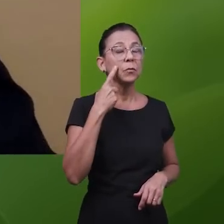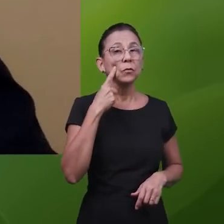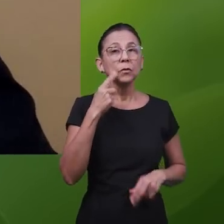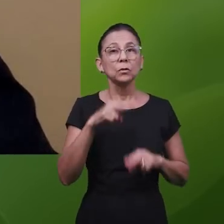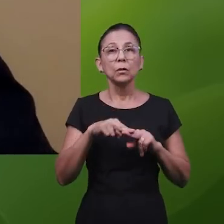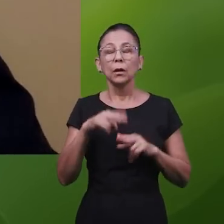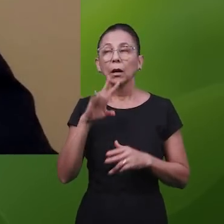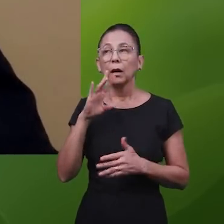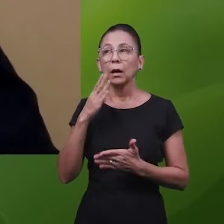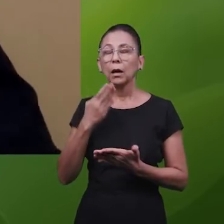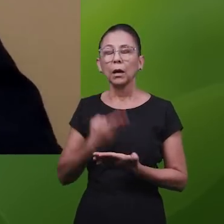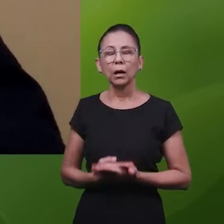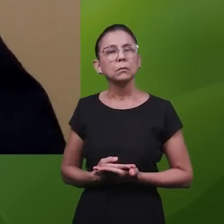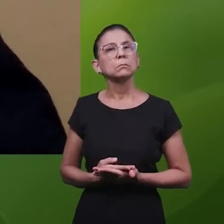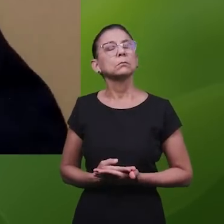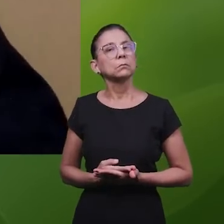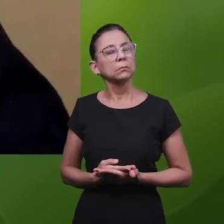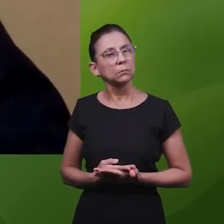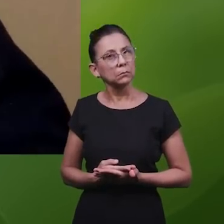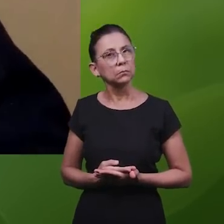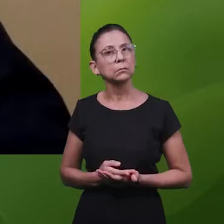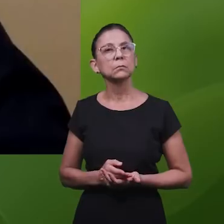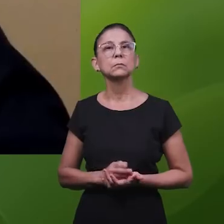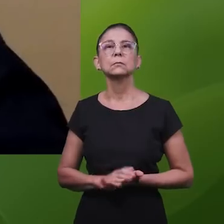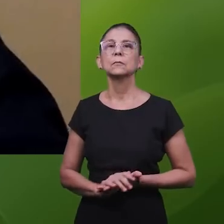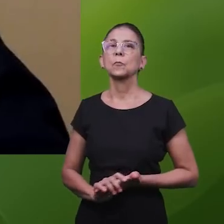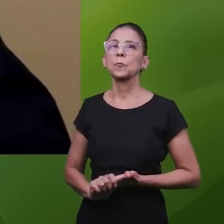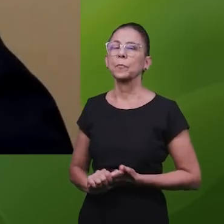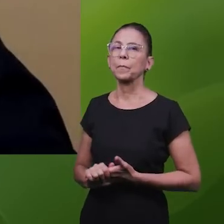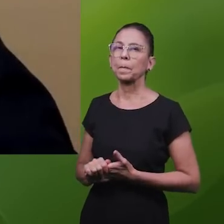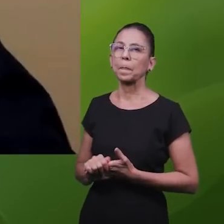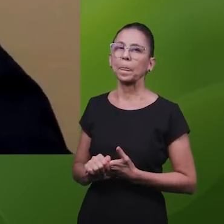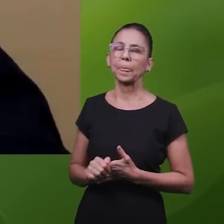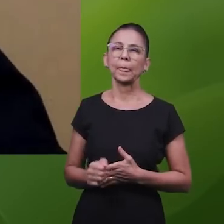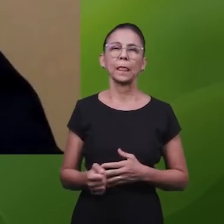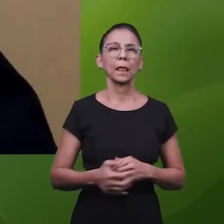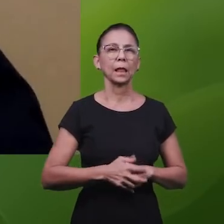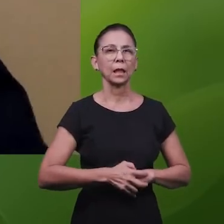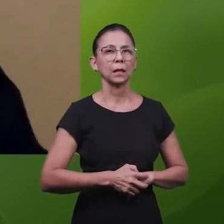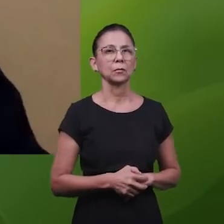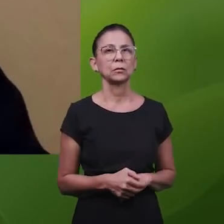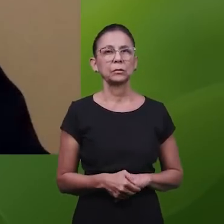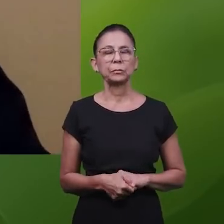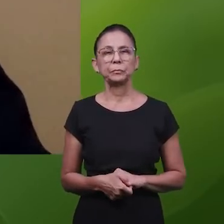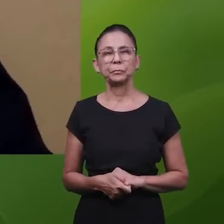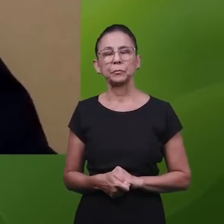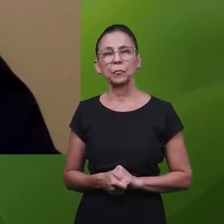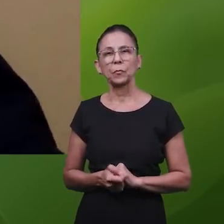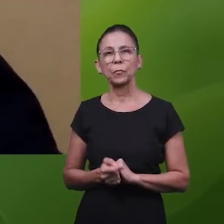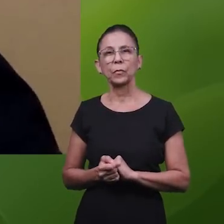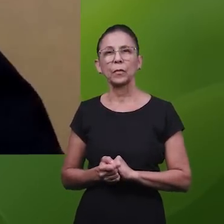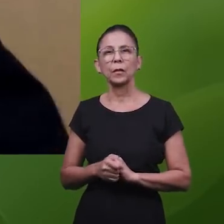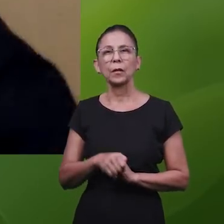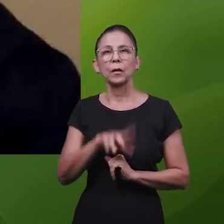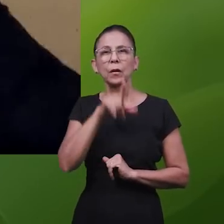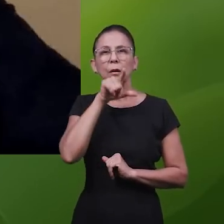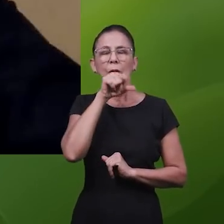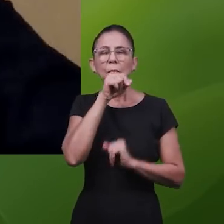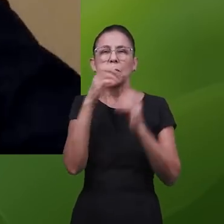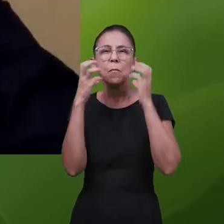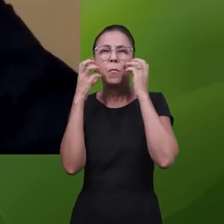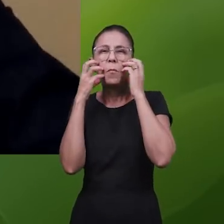notável. É tanto que fala assim, oculto nas ladeiras, porque